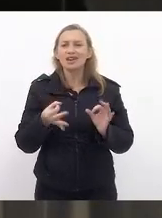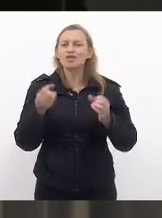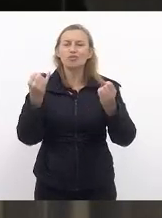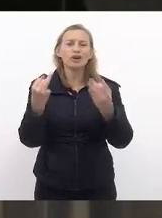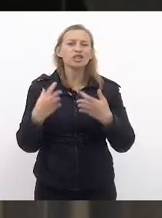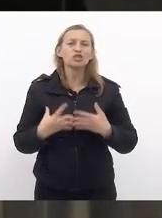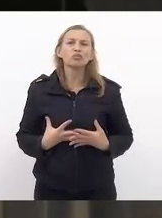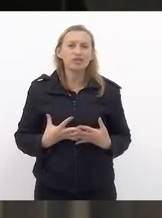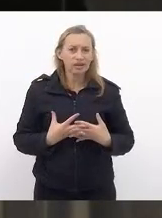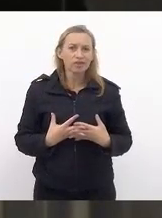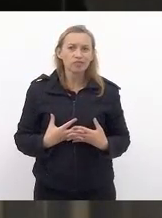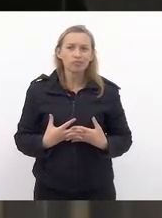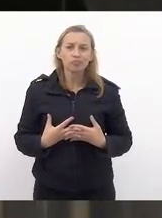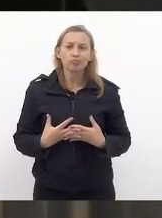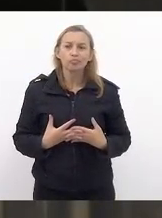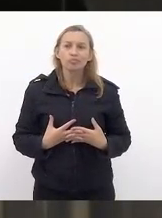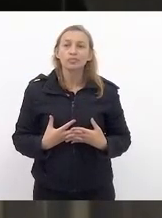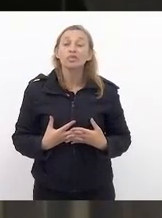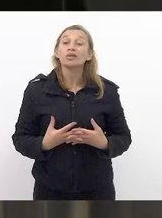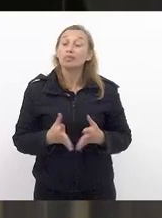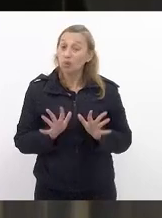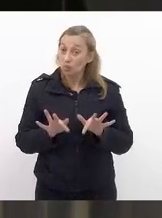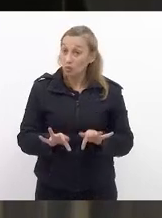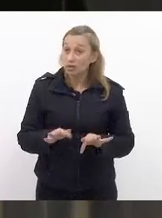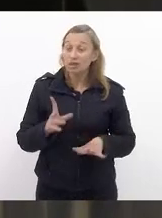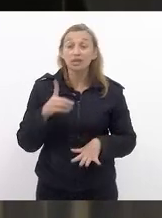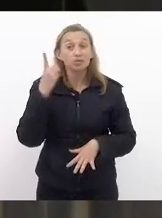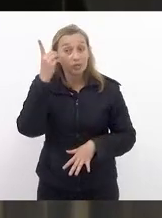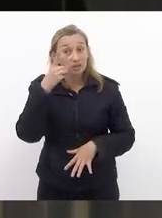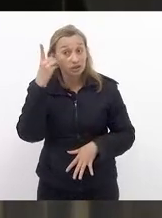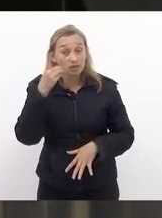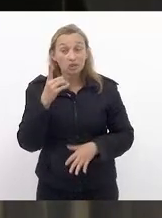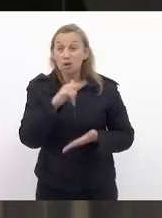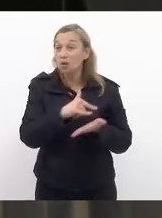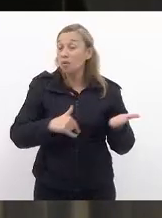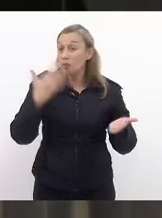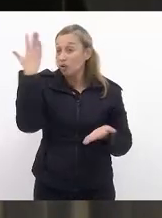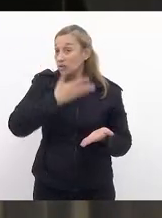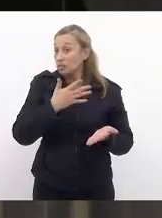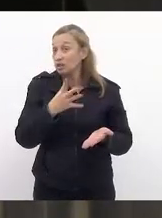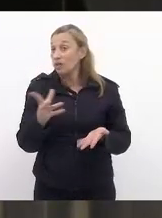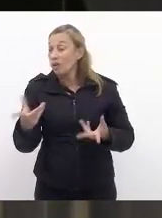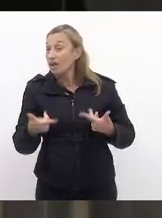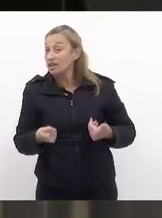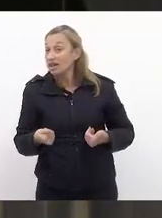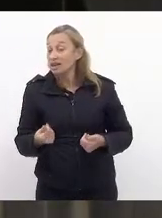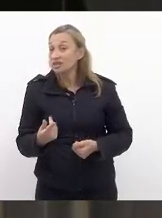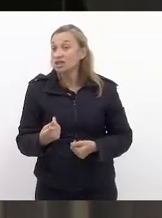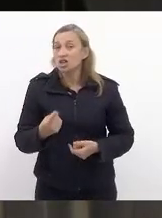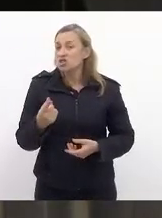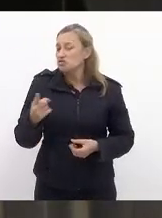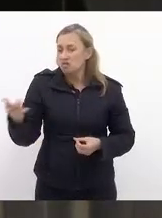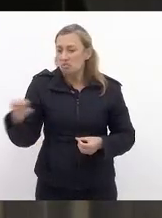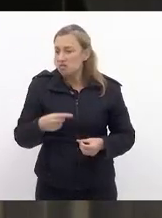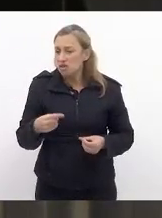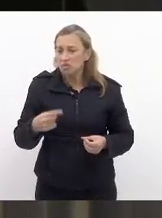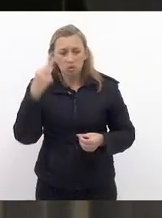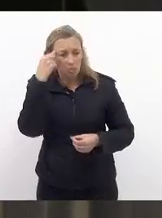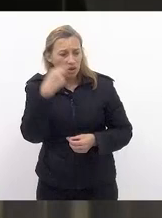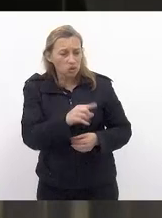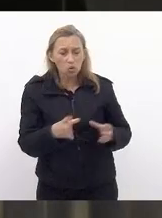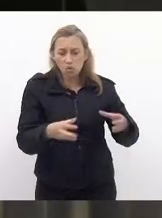para explicar para concluir deputado efetividade do passaporte ele não veio não mandou o comitê